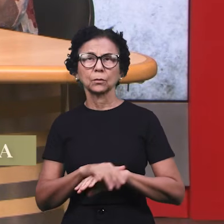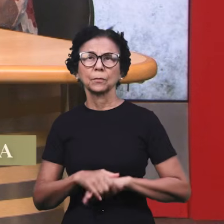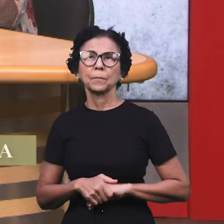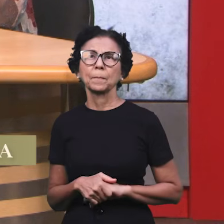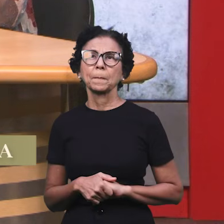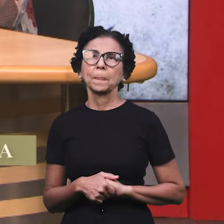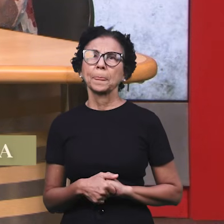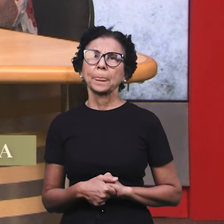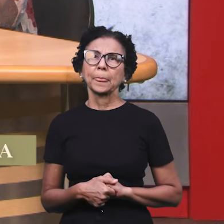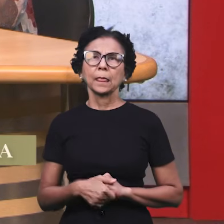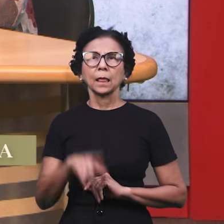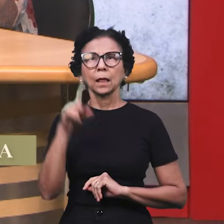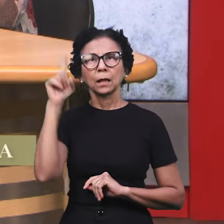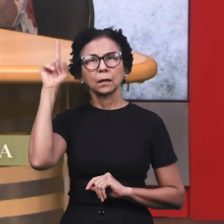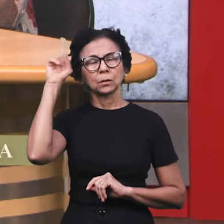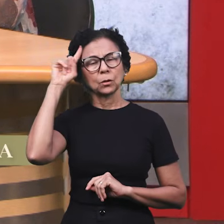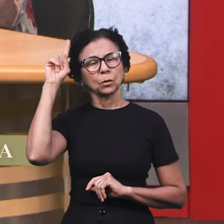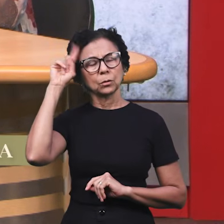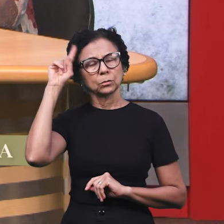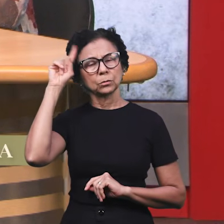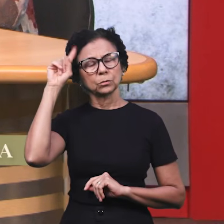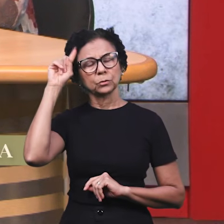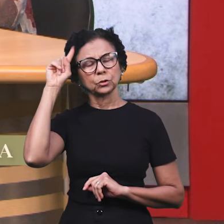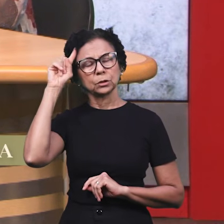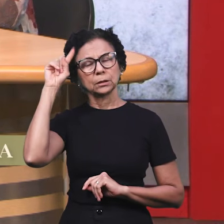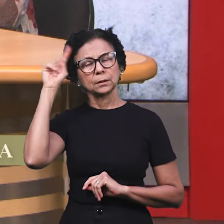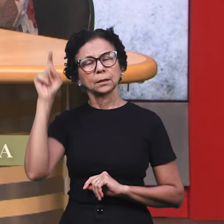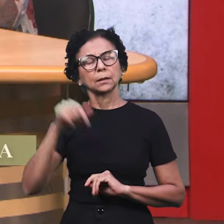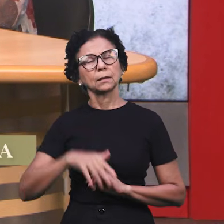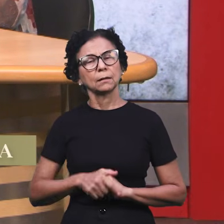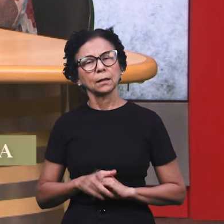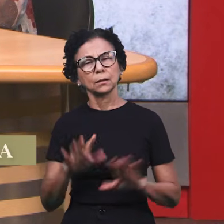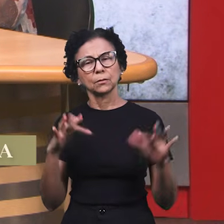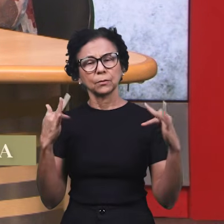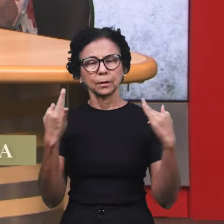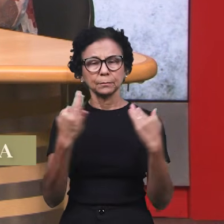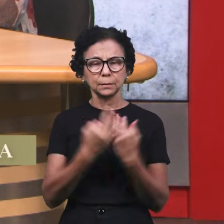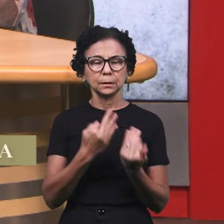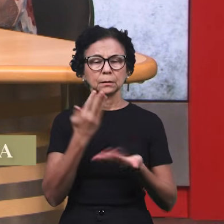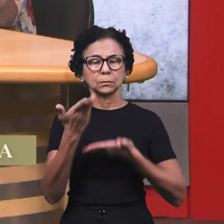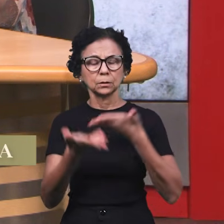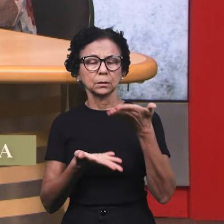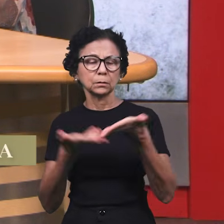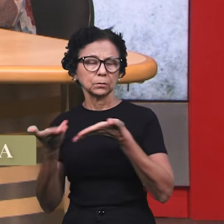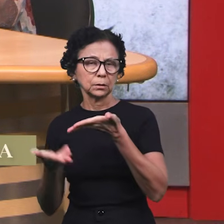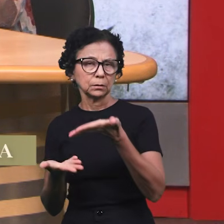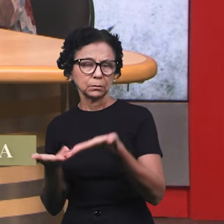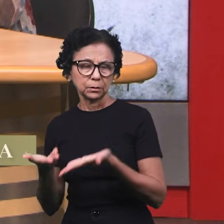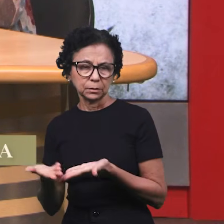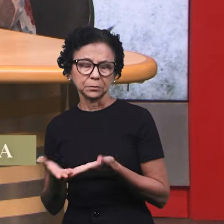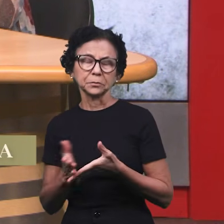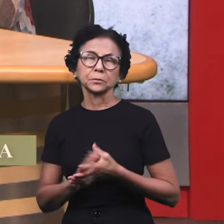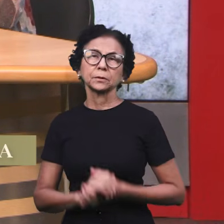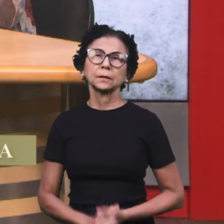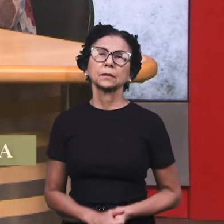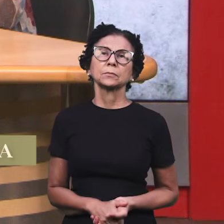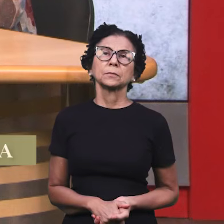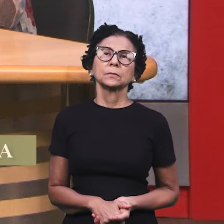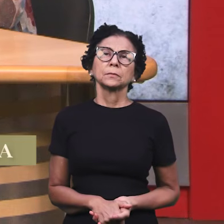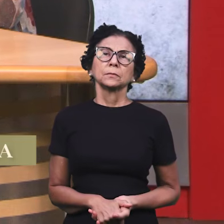É uma forma diária de vida, essa serva. E como seria o